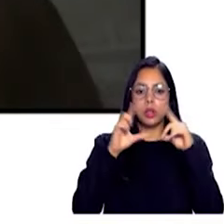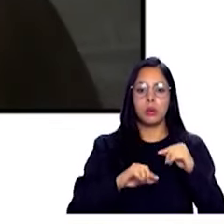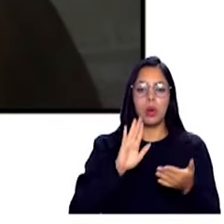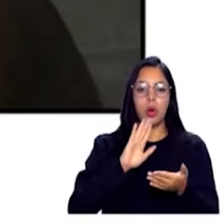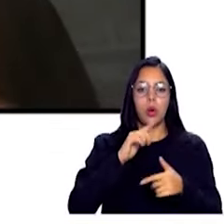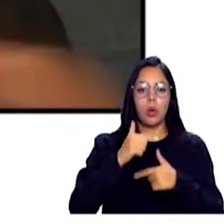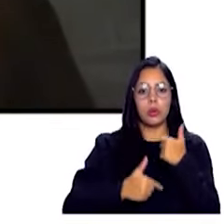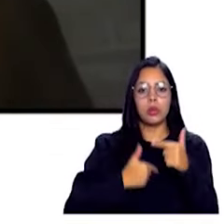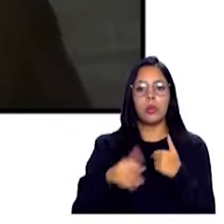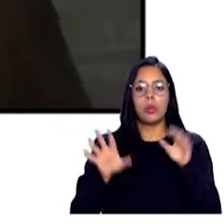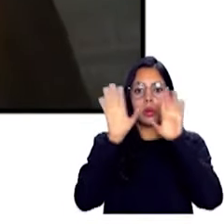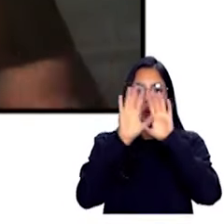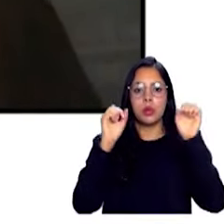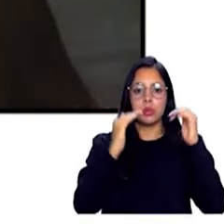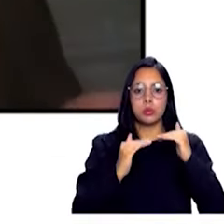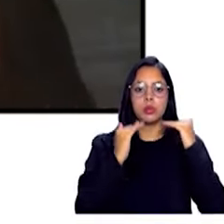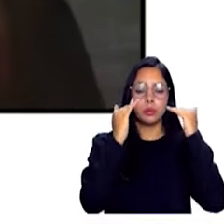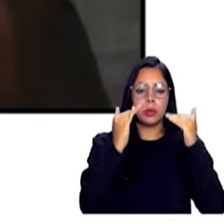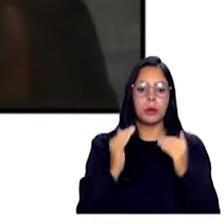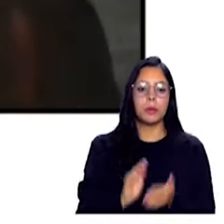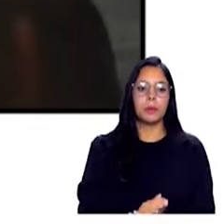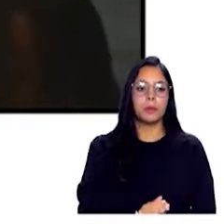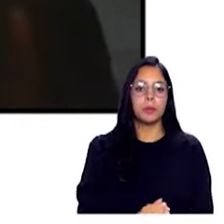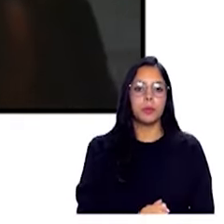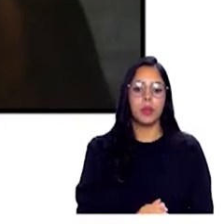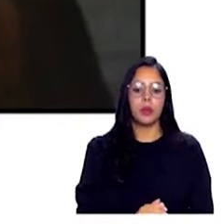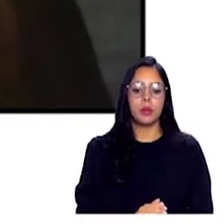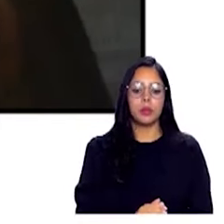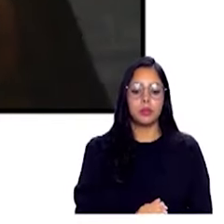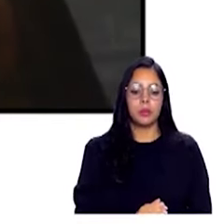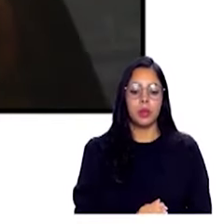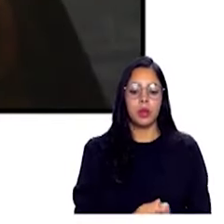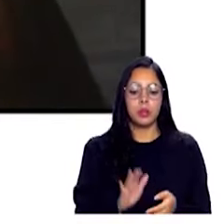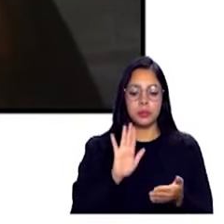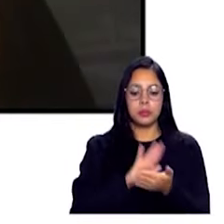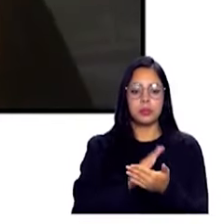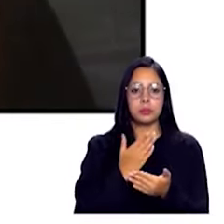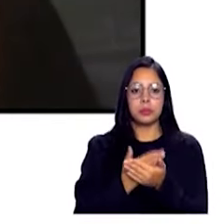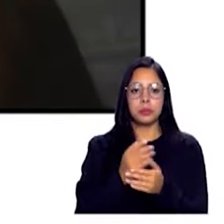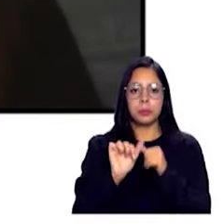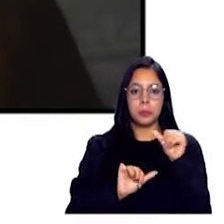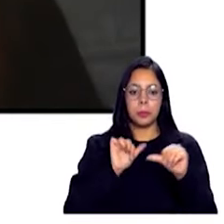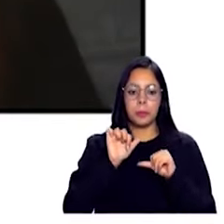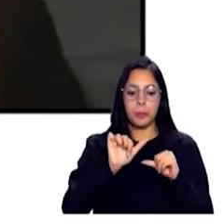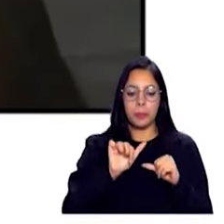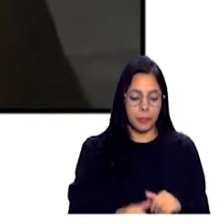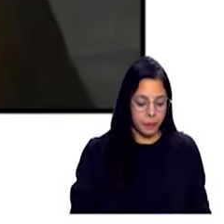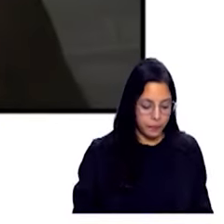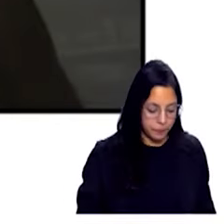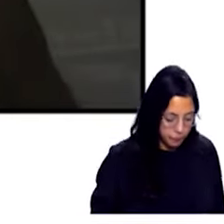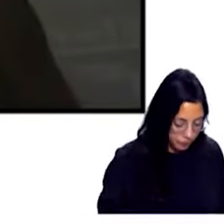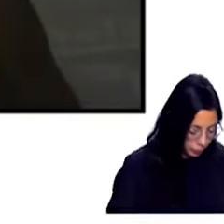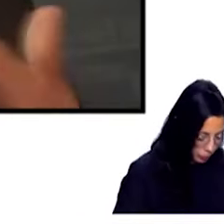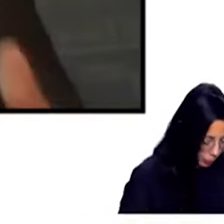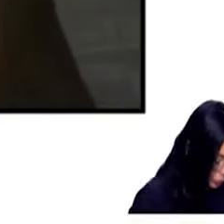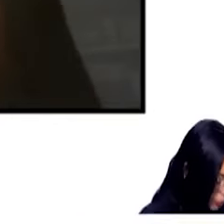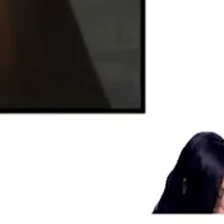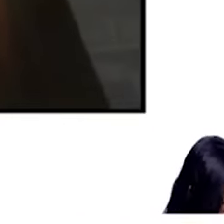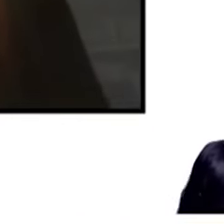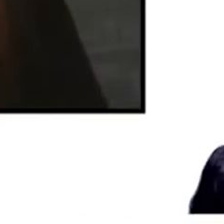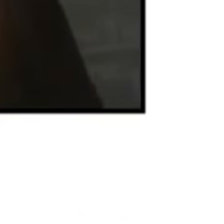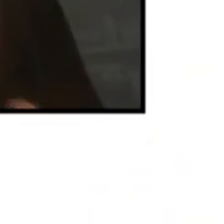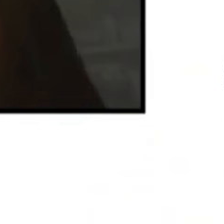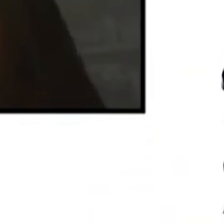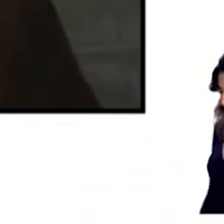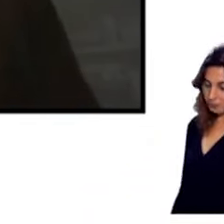das cortes superiores eh No que diz respeito a esse filtro especificamente do STJ então por exemplo Quando se